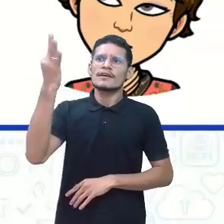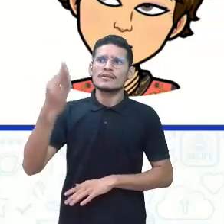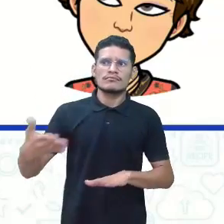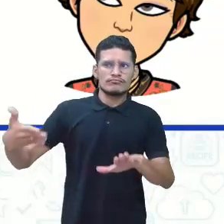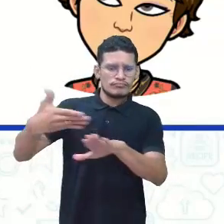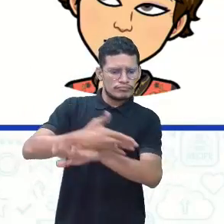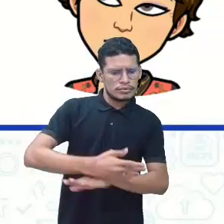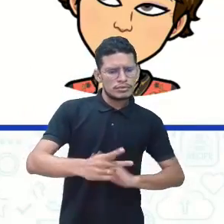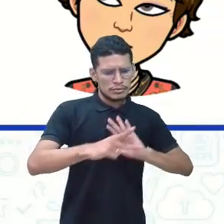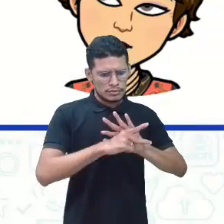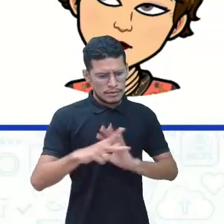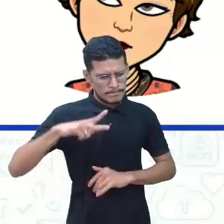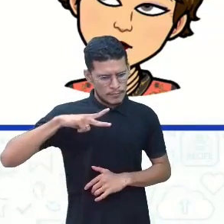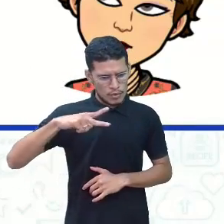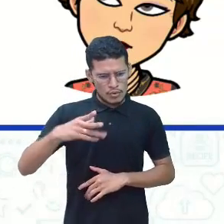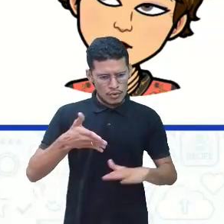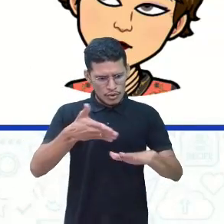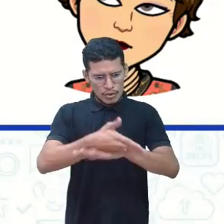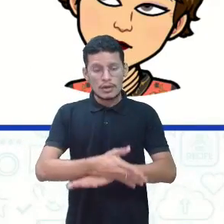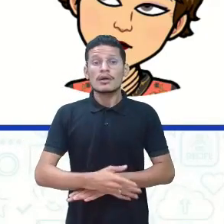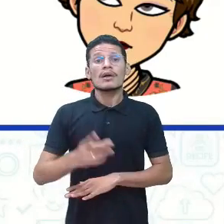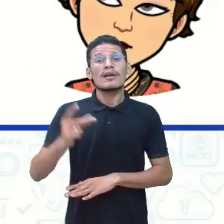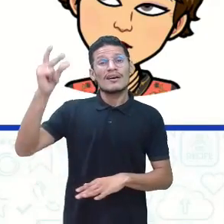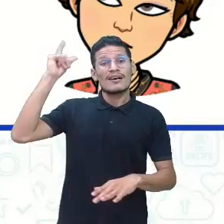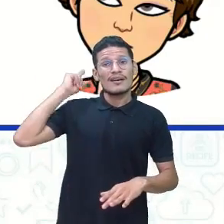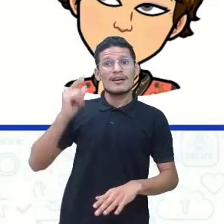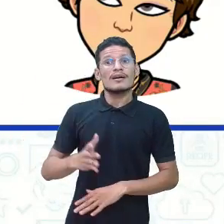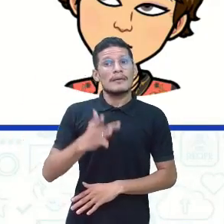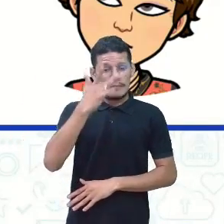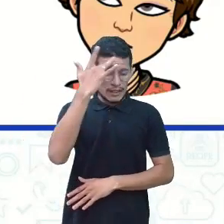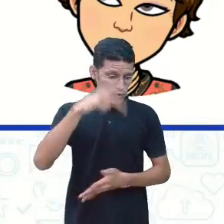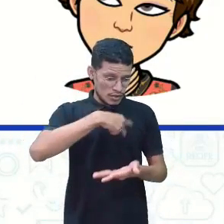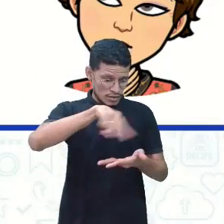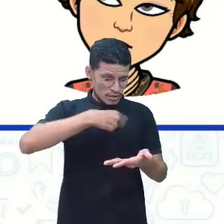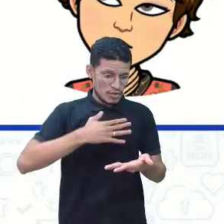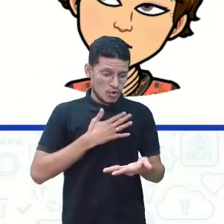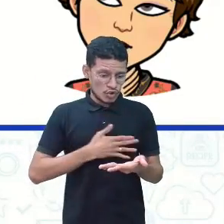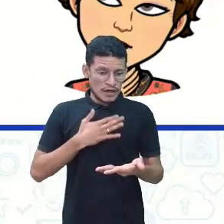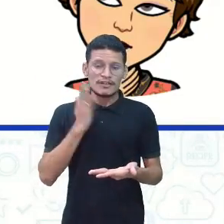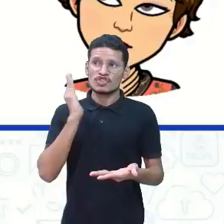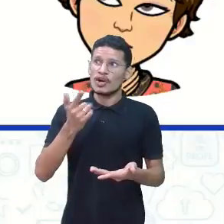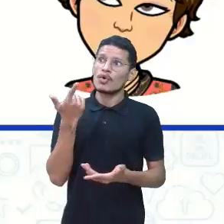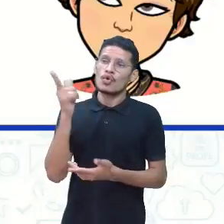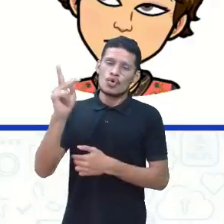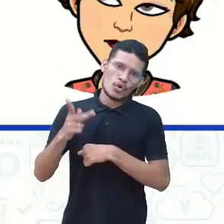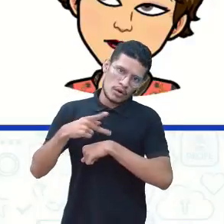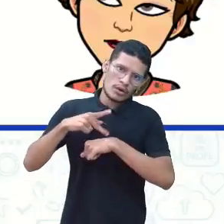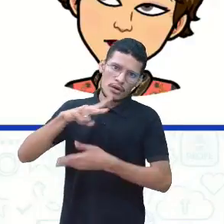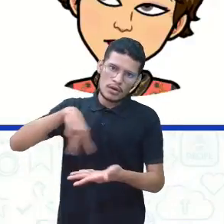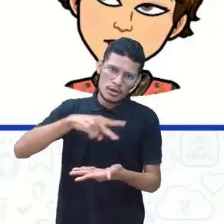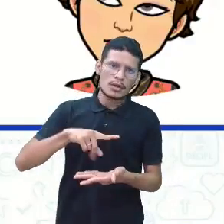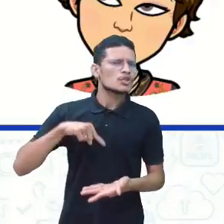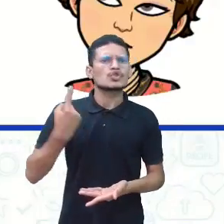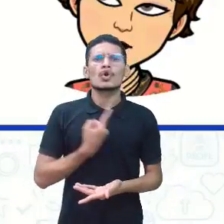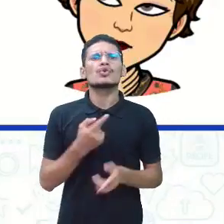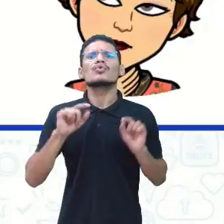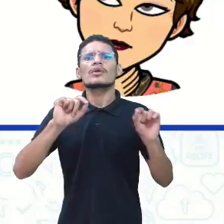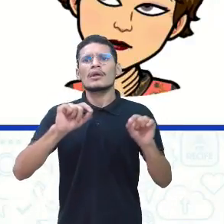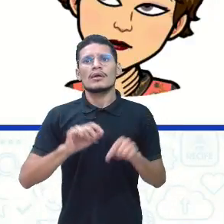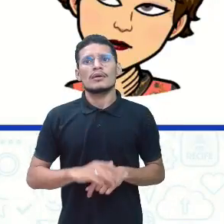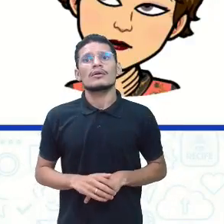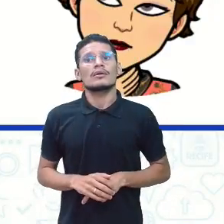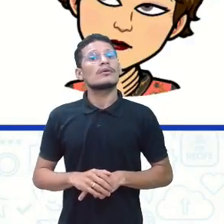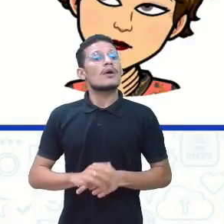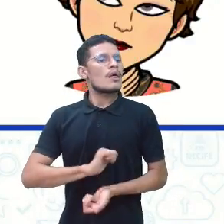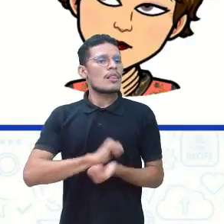portuguesa. Vê-se que desde aquela época nossa elite adorava uma dança importada. E o que nós fizemos com essa dança?